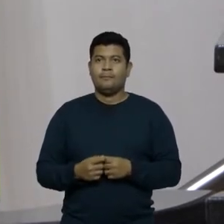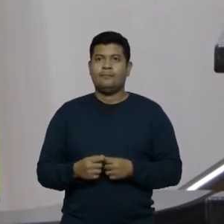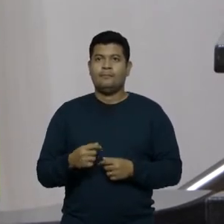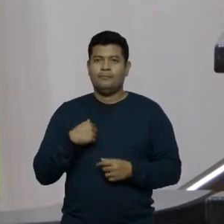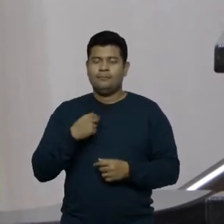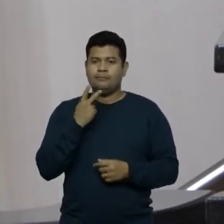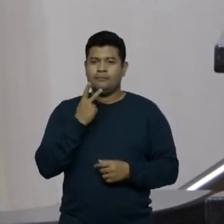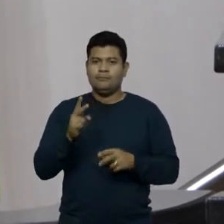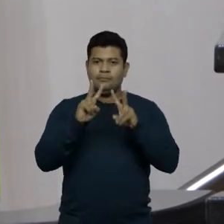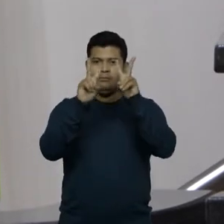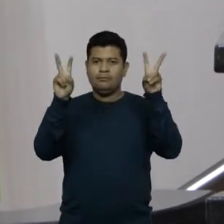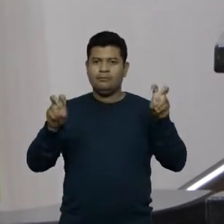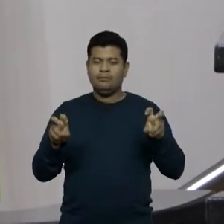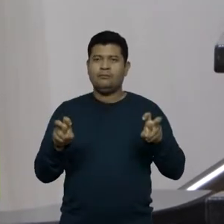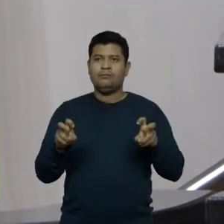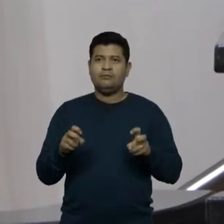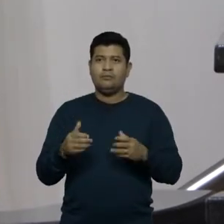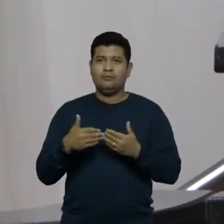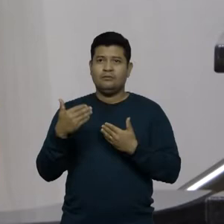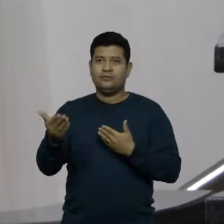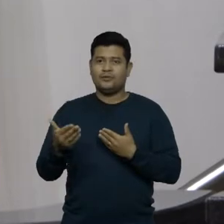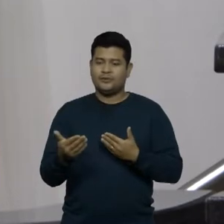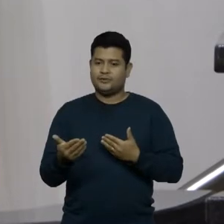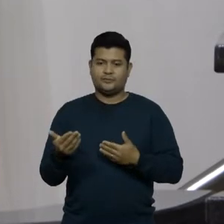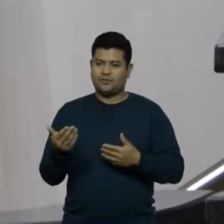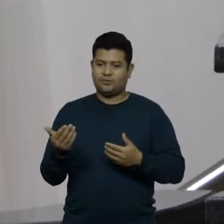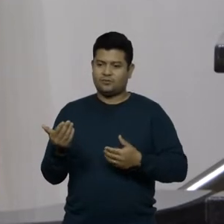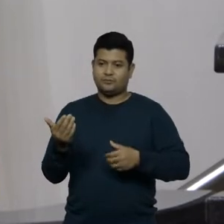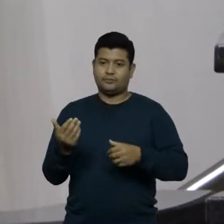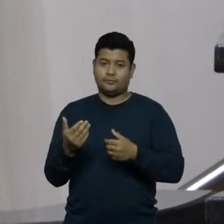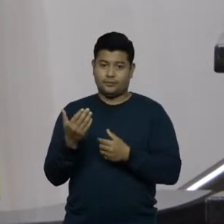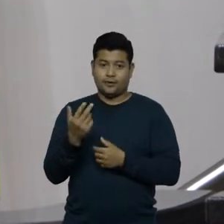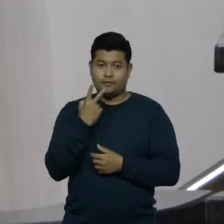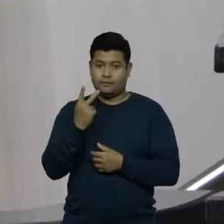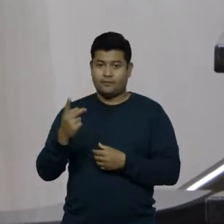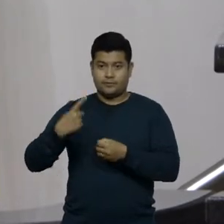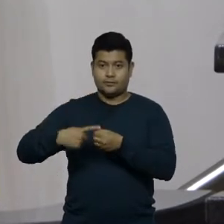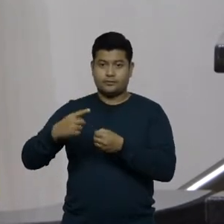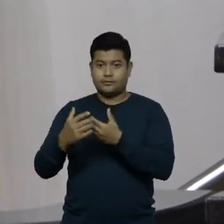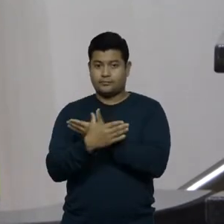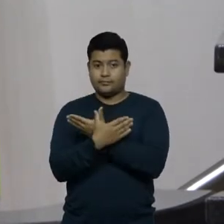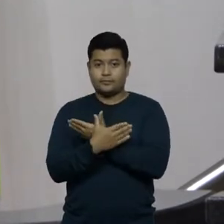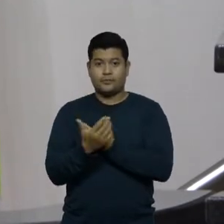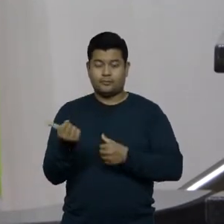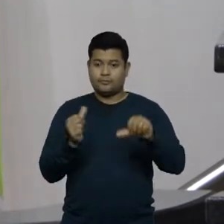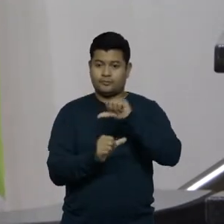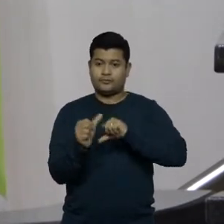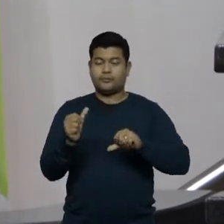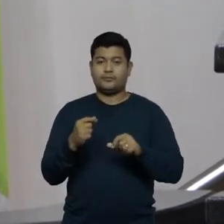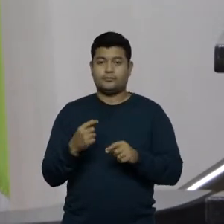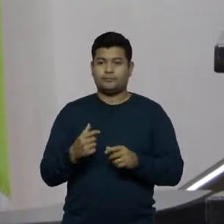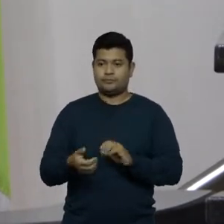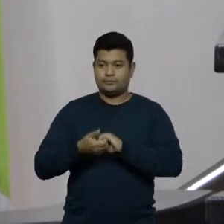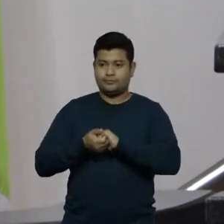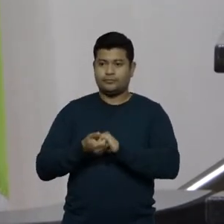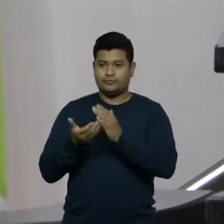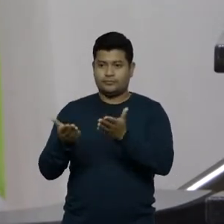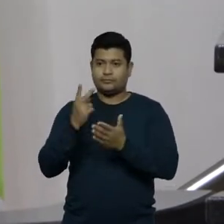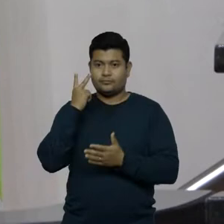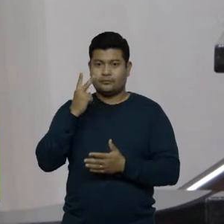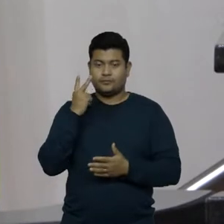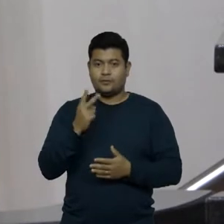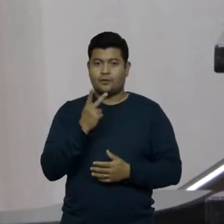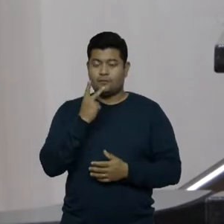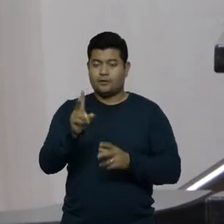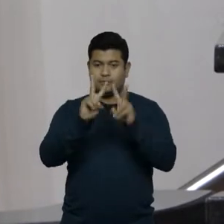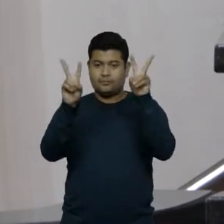assunto que envolve Ceará mais pro final vão inverter vou a complementando o vereador aqui Deputado Jair vou mencionar logo de